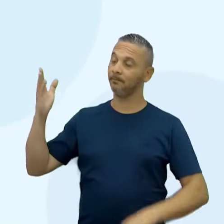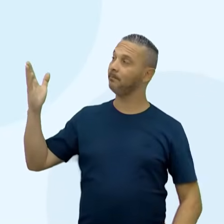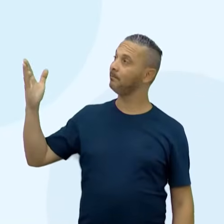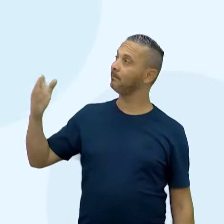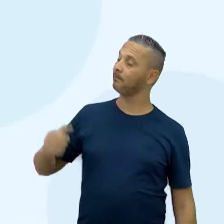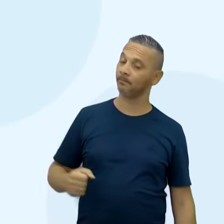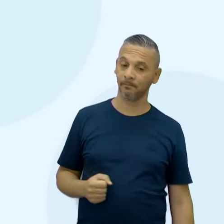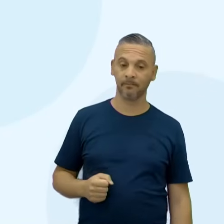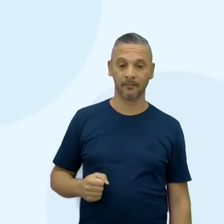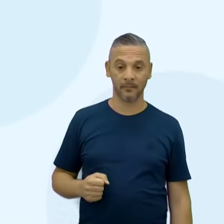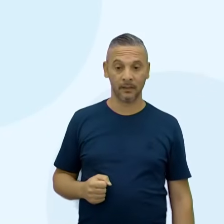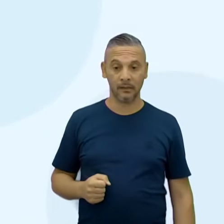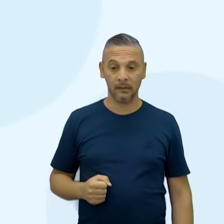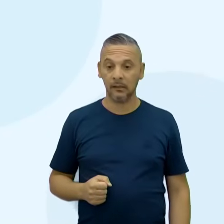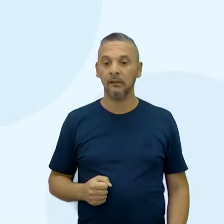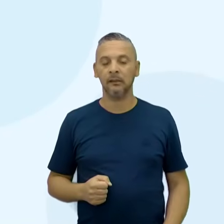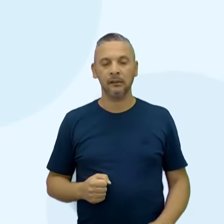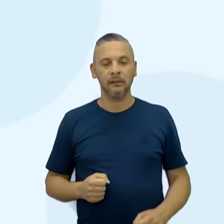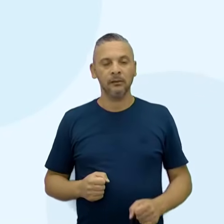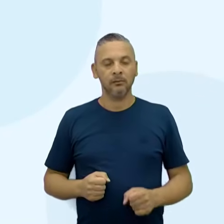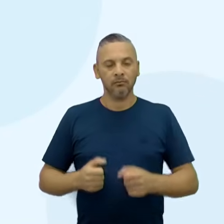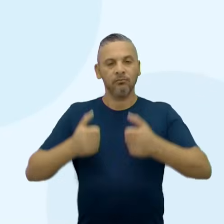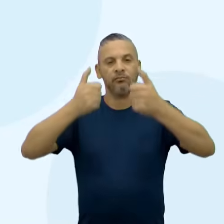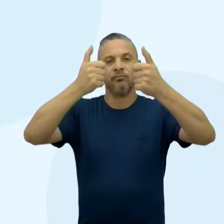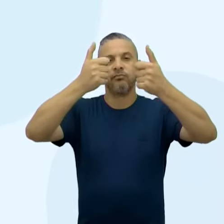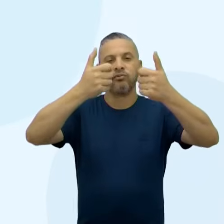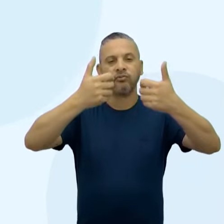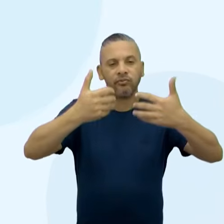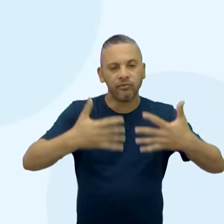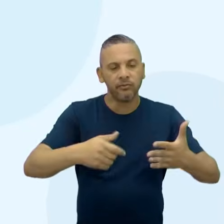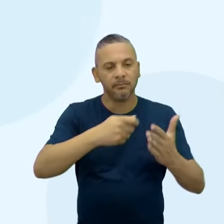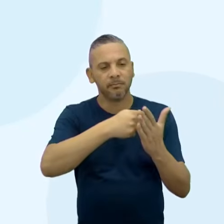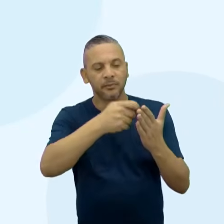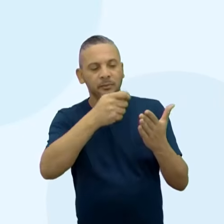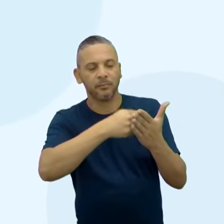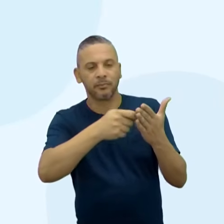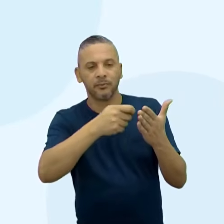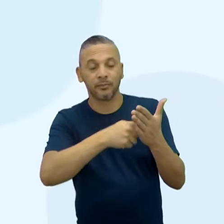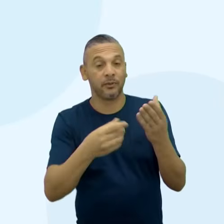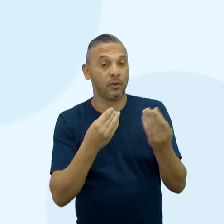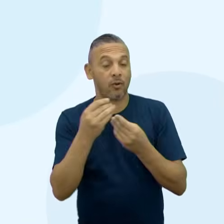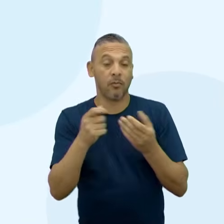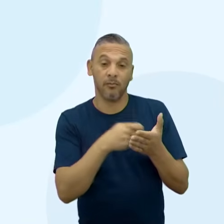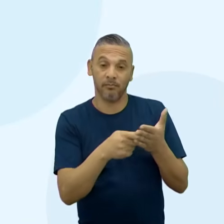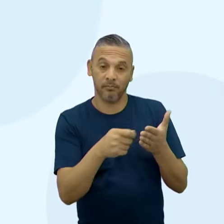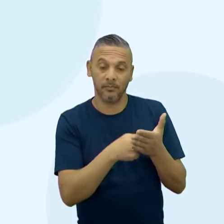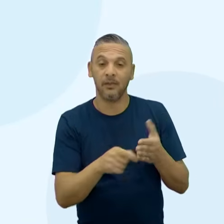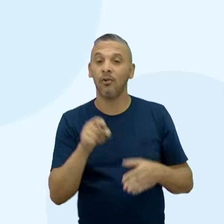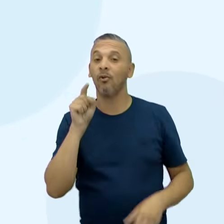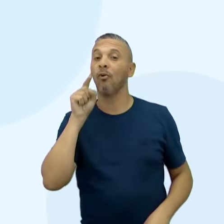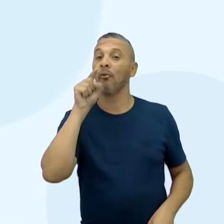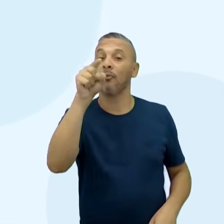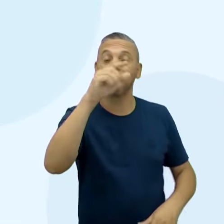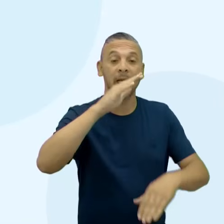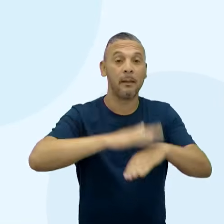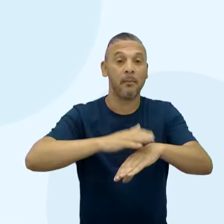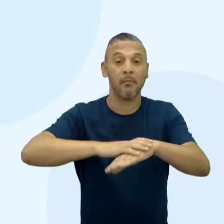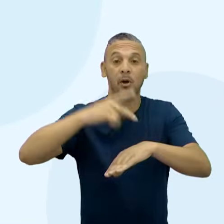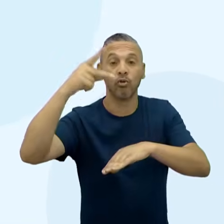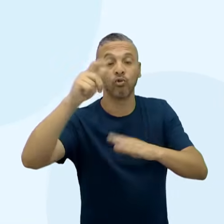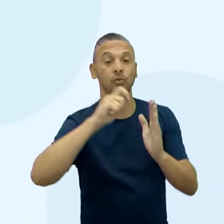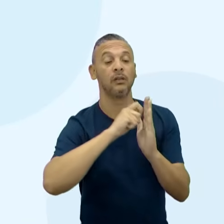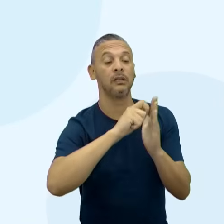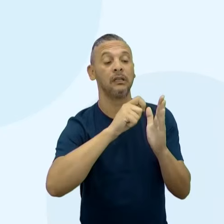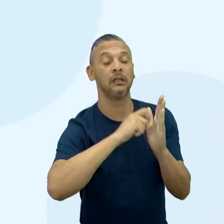né? Depois de todo esse contexto a respeito do diário de bordo, como será que está o seu diário de bordo